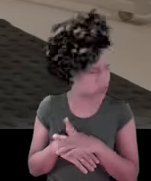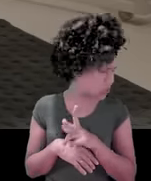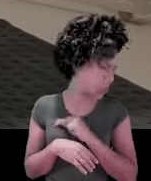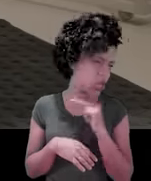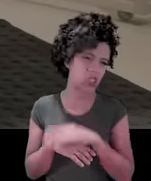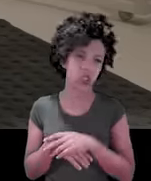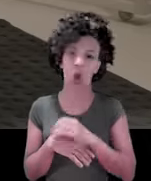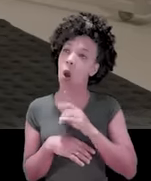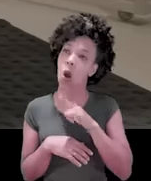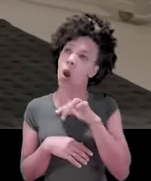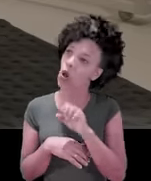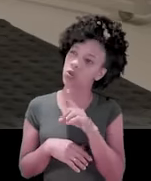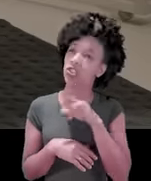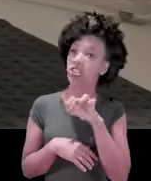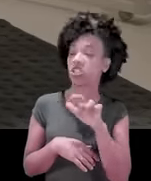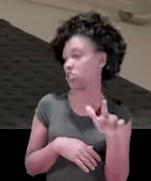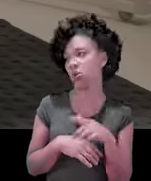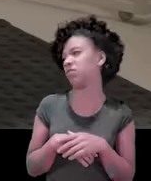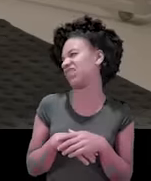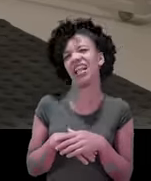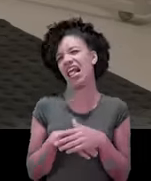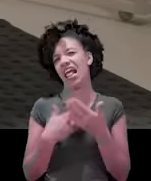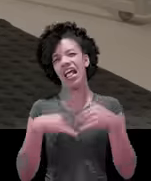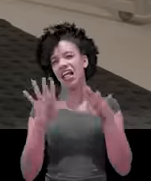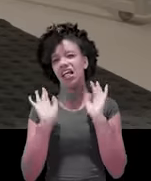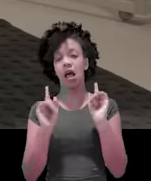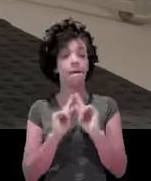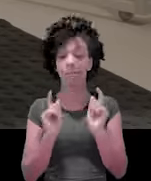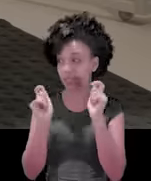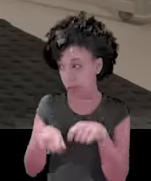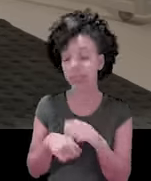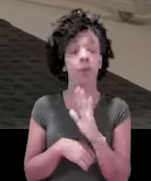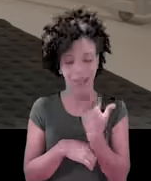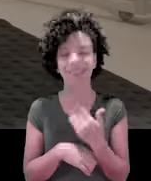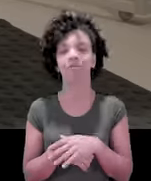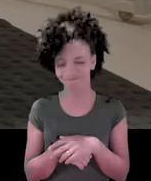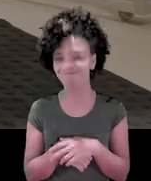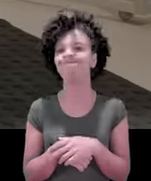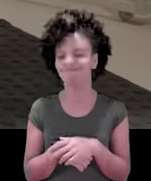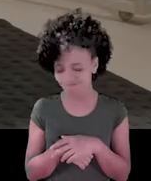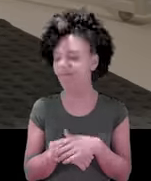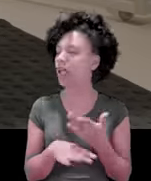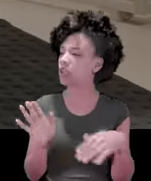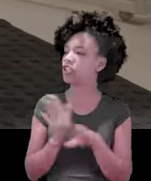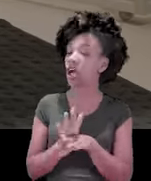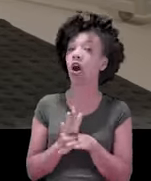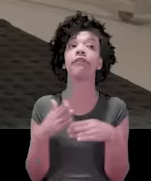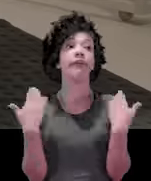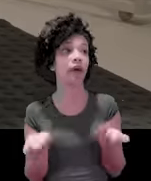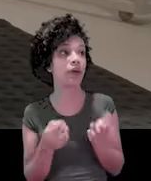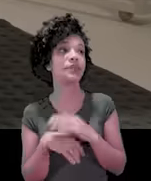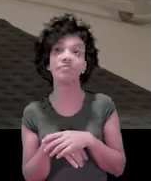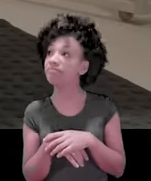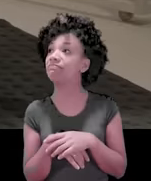o olho diz o combustão eu ia ficar brava com ela é capaz de me matar se eu ia chegar vou aí ele